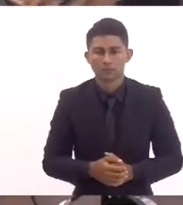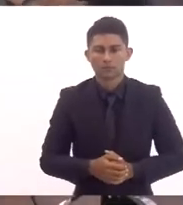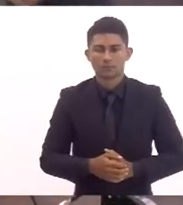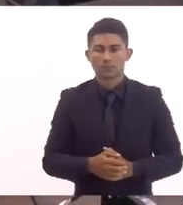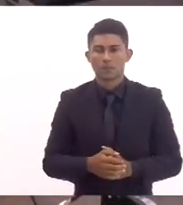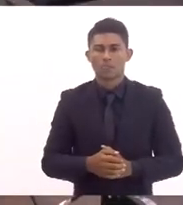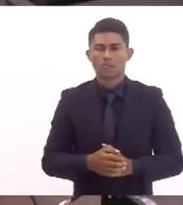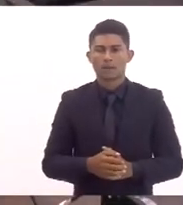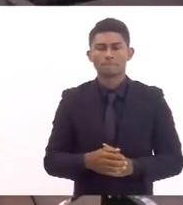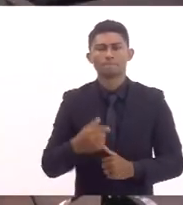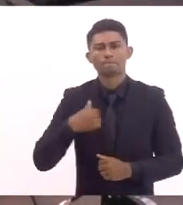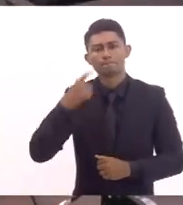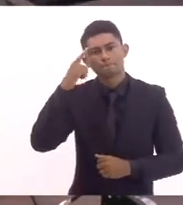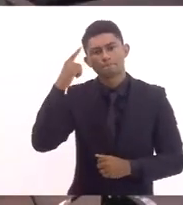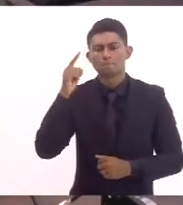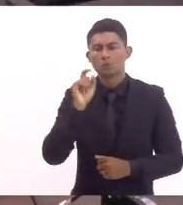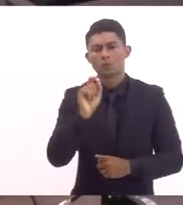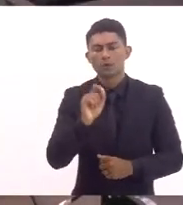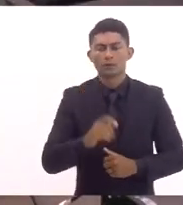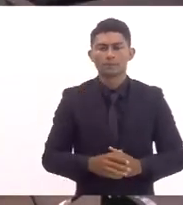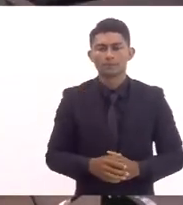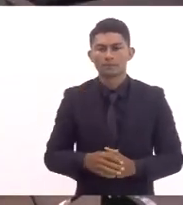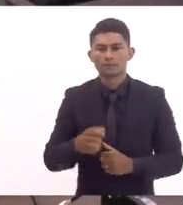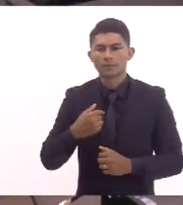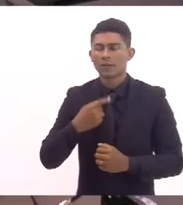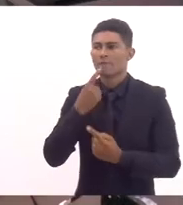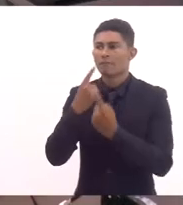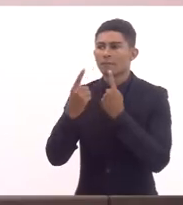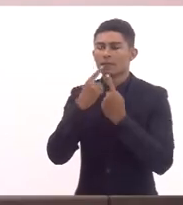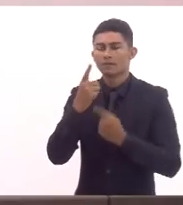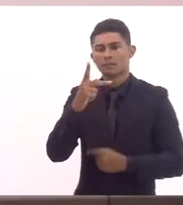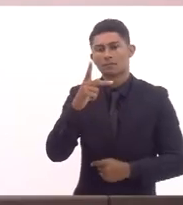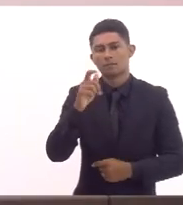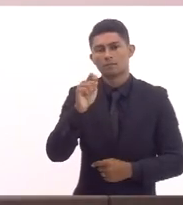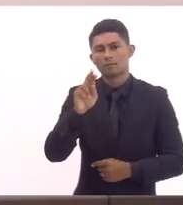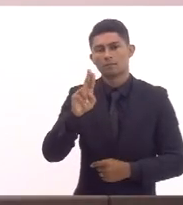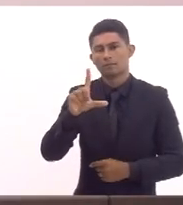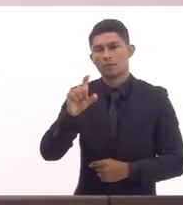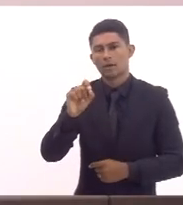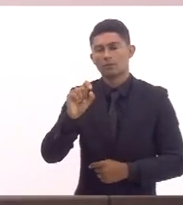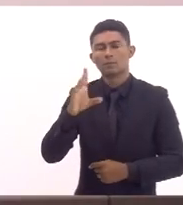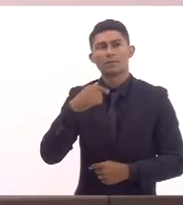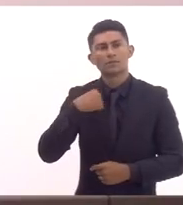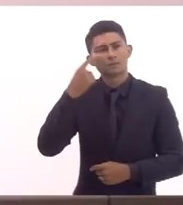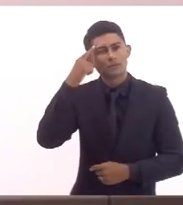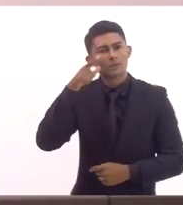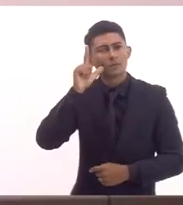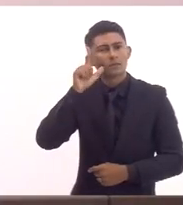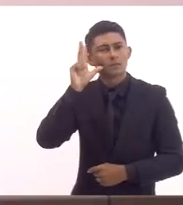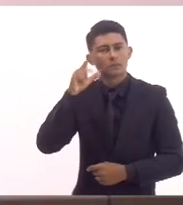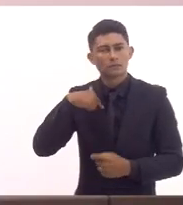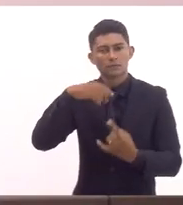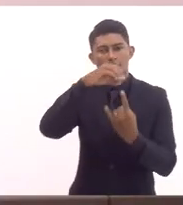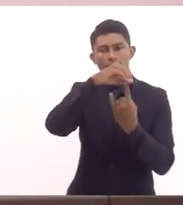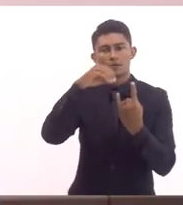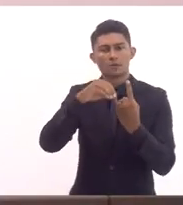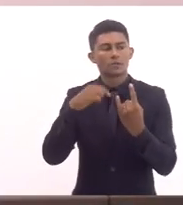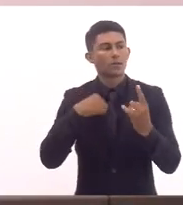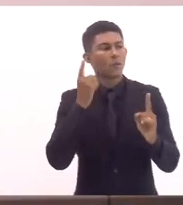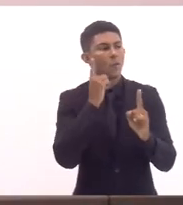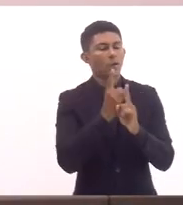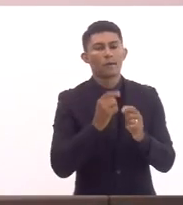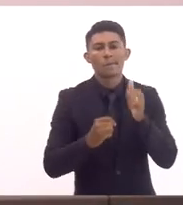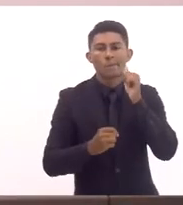Olha eu me lembrei aqui eu tava falando do Paulo Pinheiro mas eu me lembrei o anteontem na Fiocruz encontrei a Lúcia